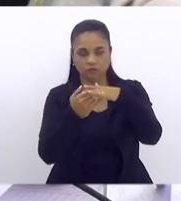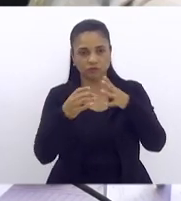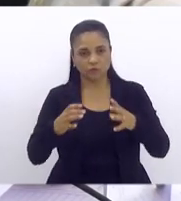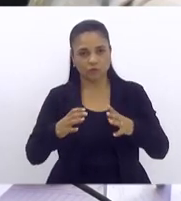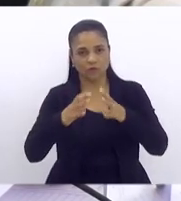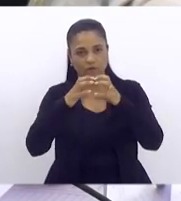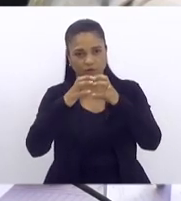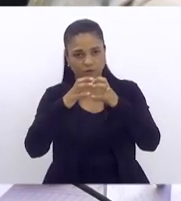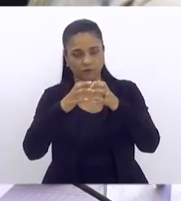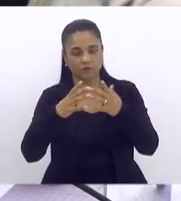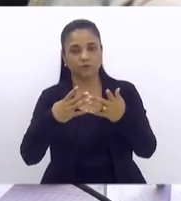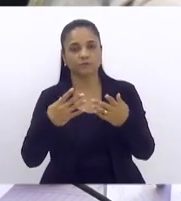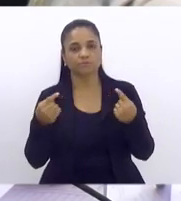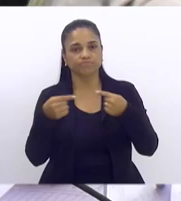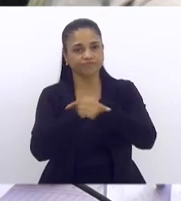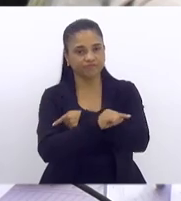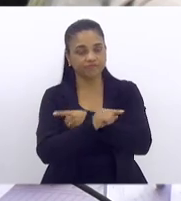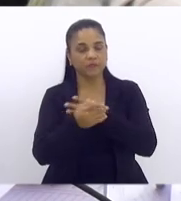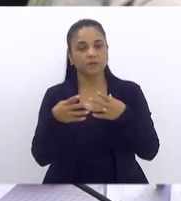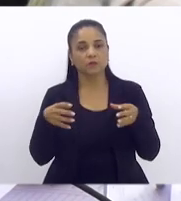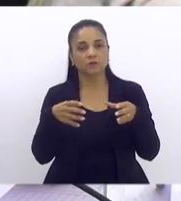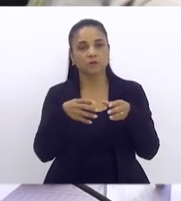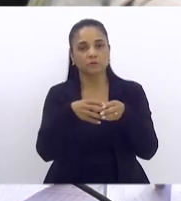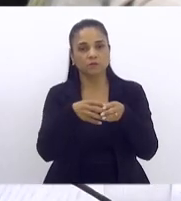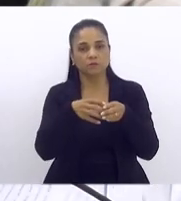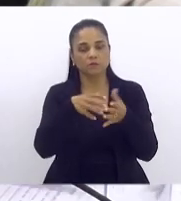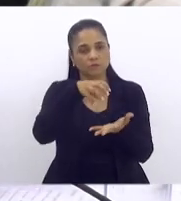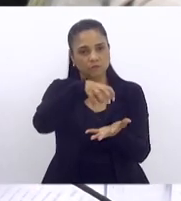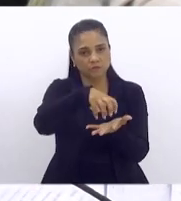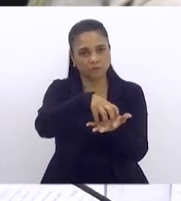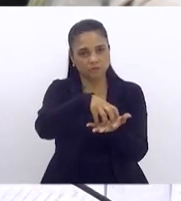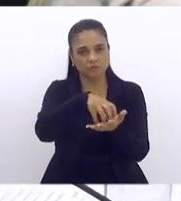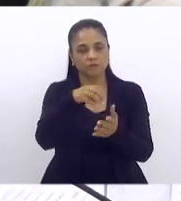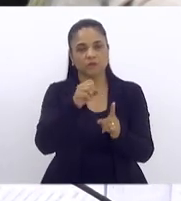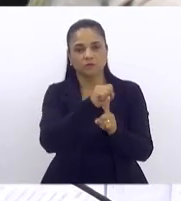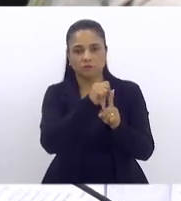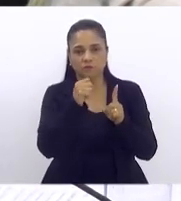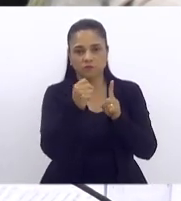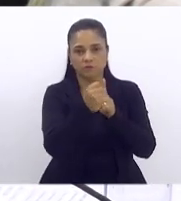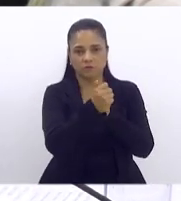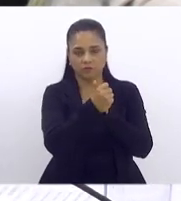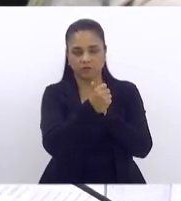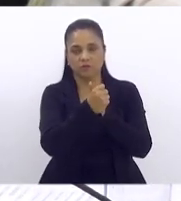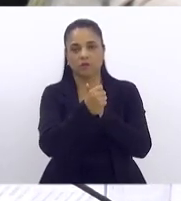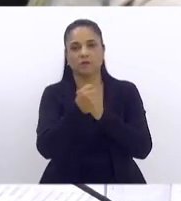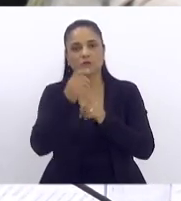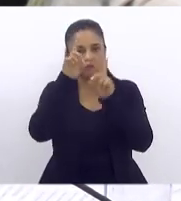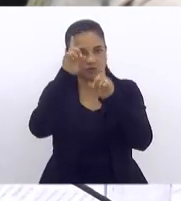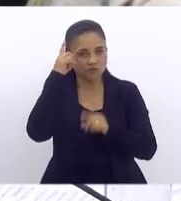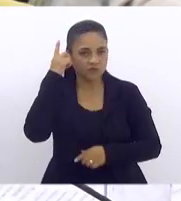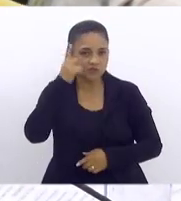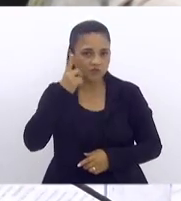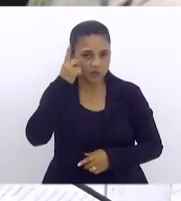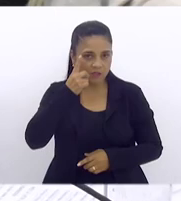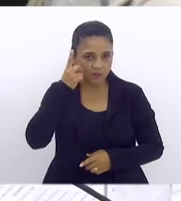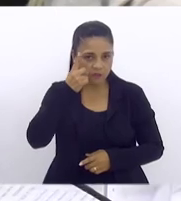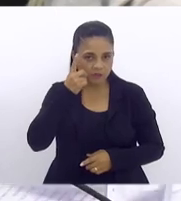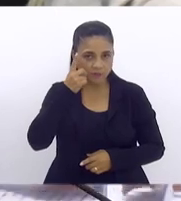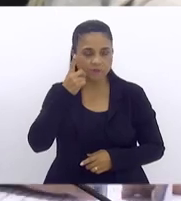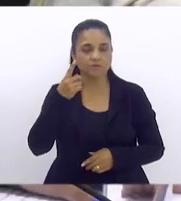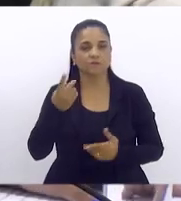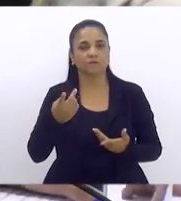Conflitos e do Núcleo de Pesquisa de Sociologia e Direito. Agradecer à senhora Juliana